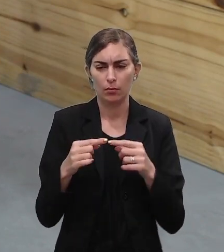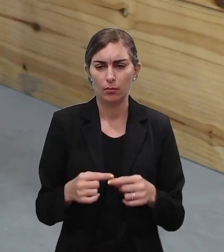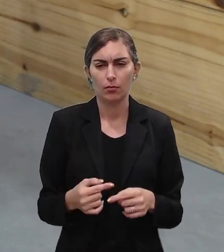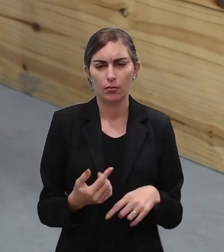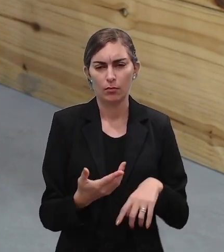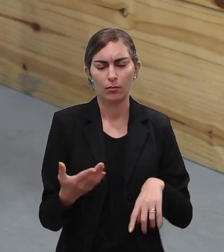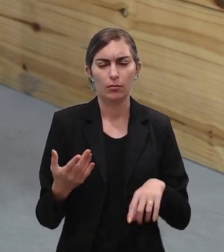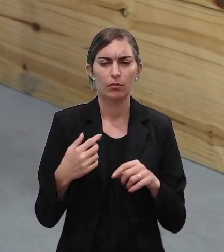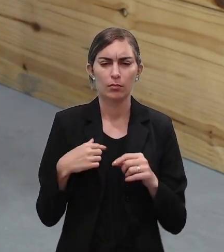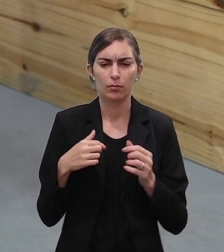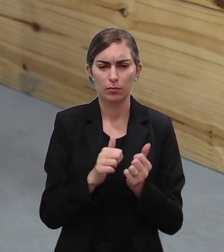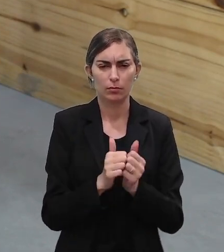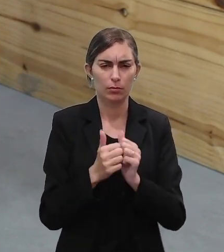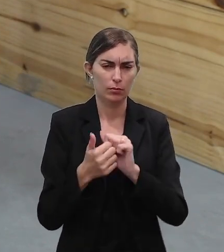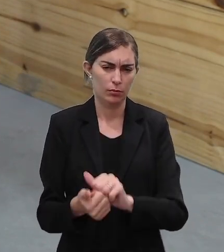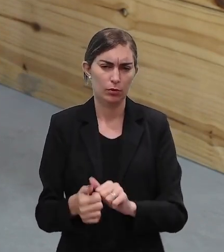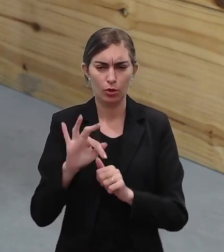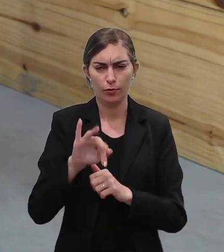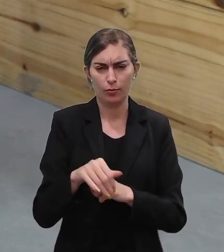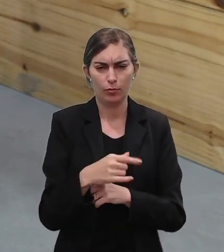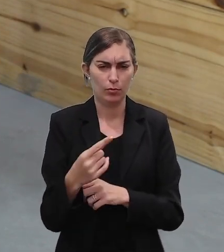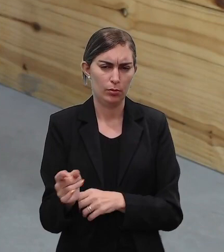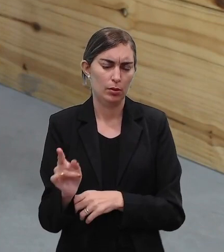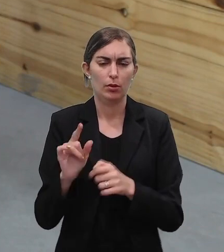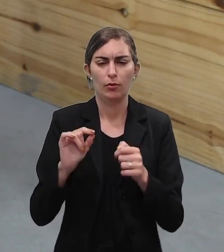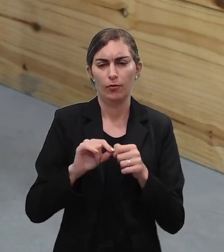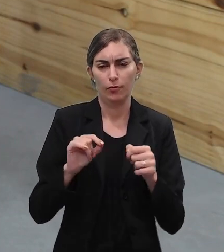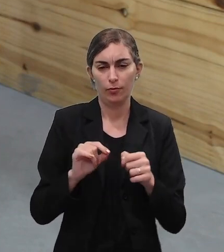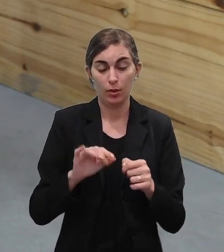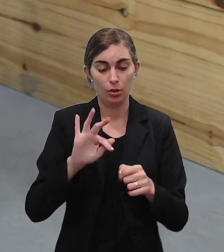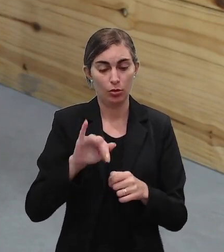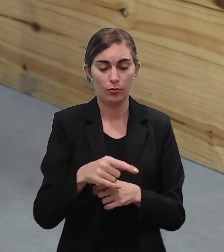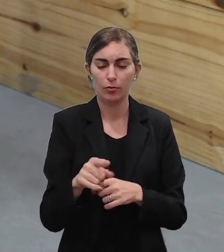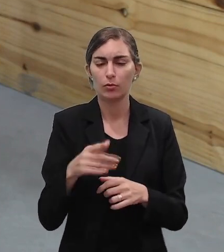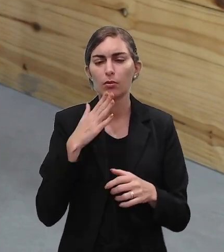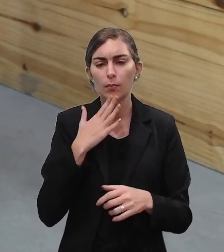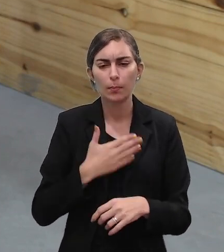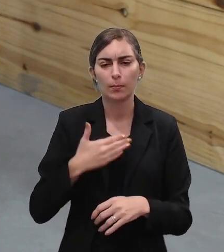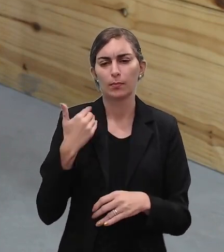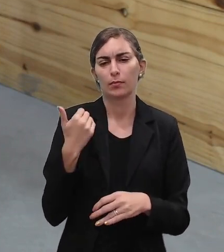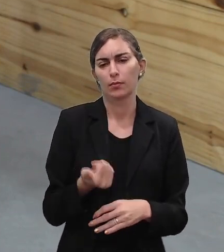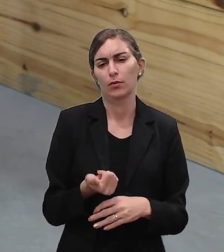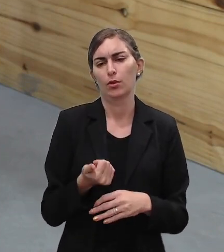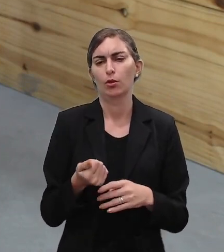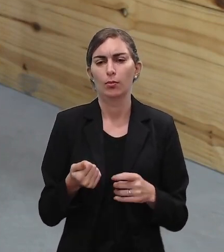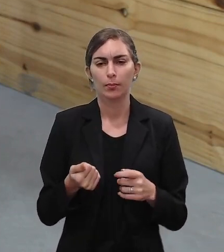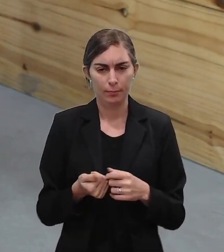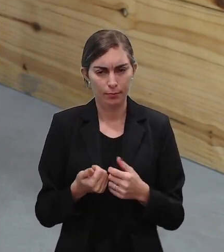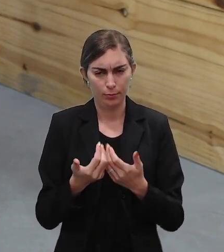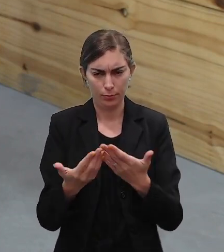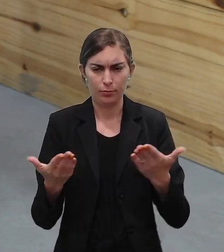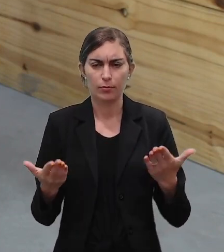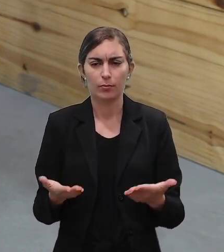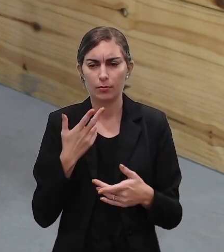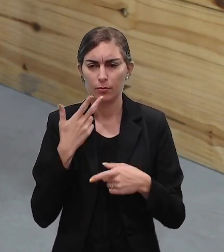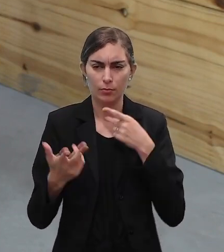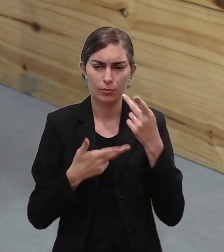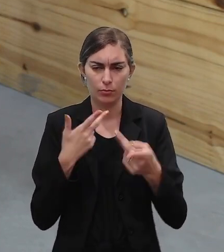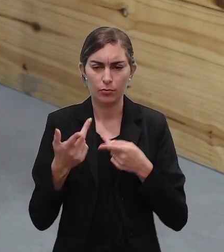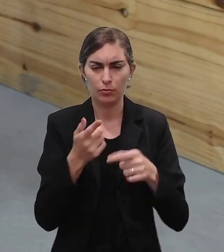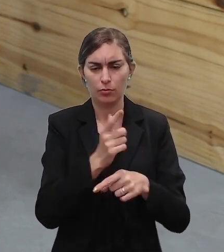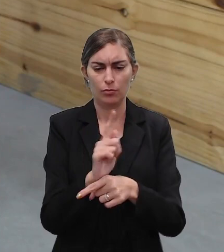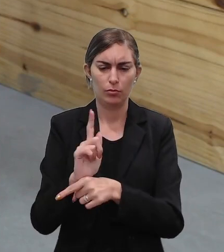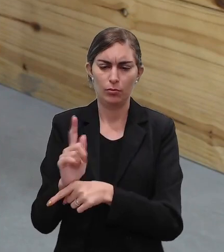e adequadas às suas funções, para que ele faça a função da melhor forma possível. E aí a gente vai falar sobre